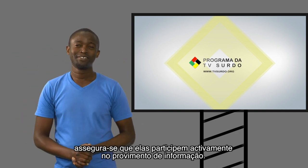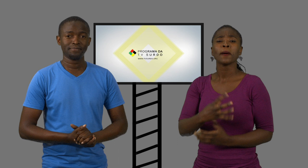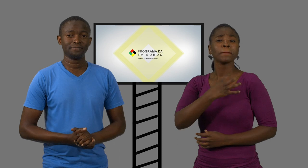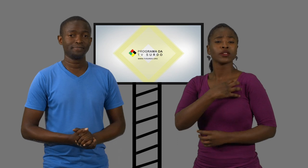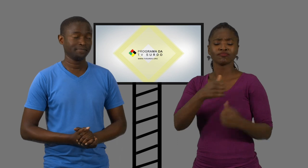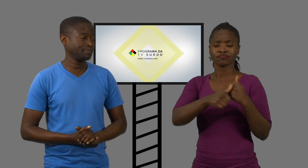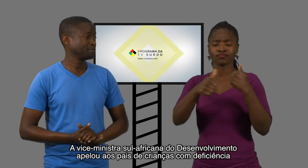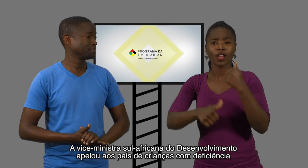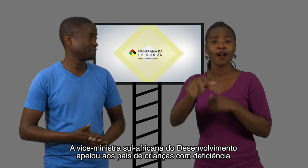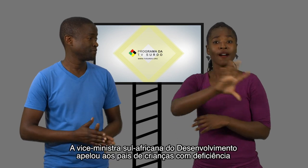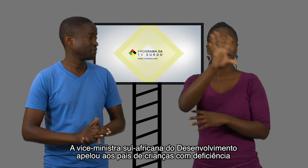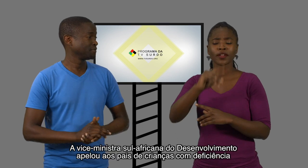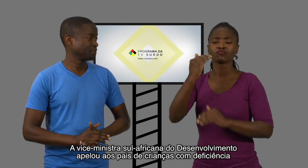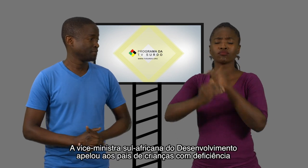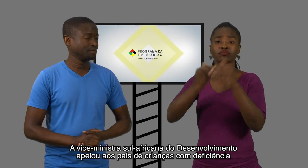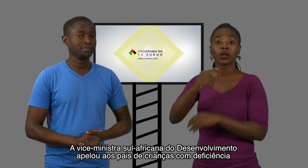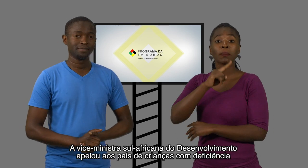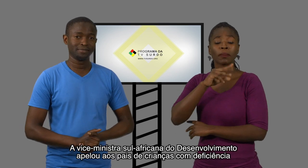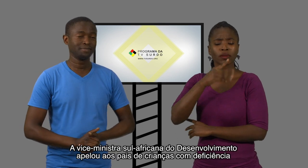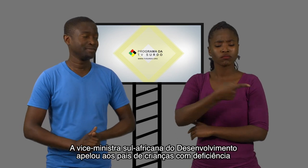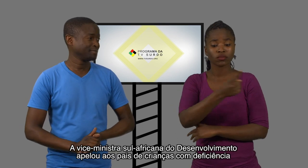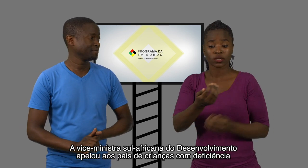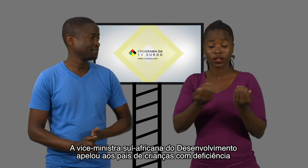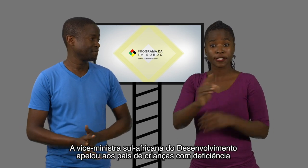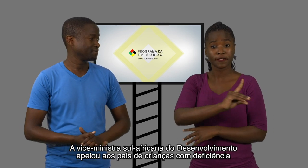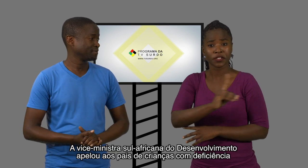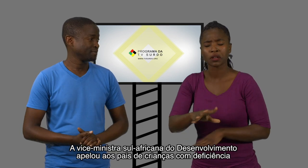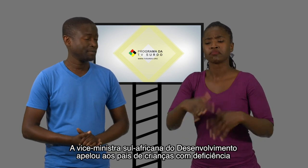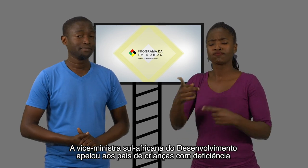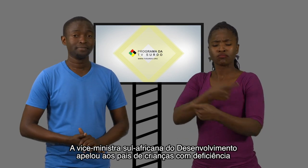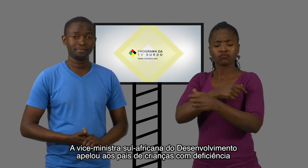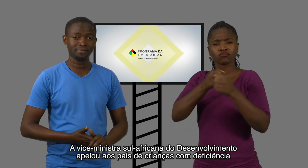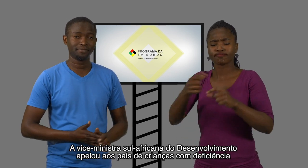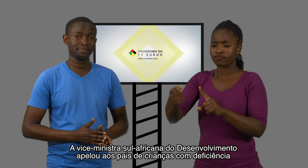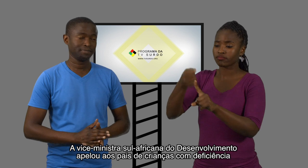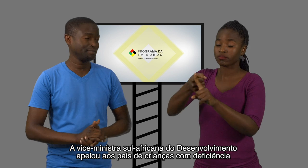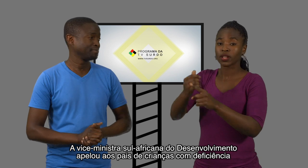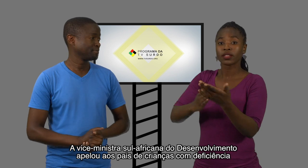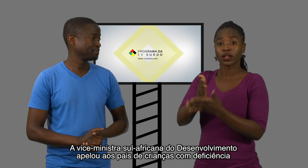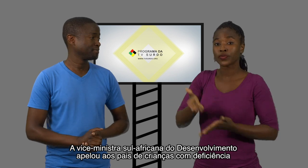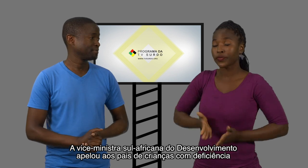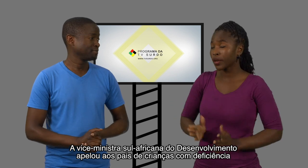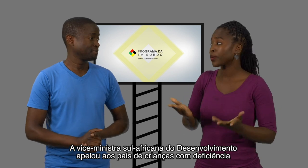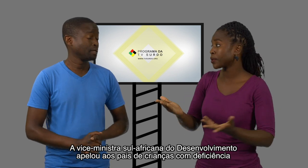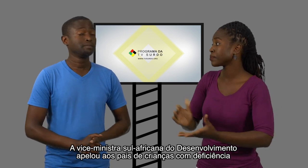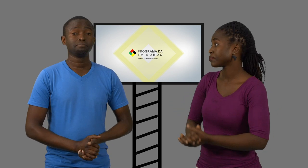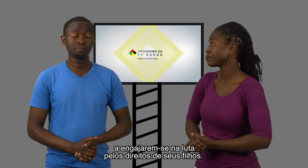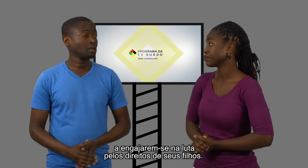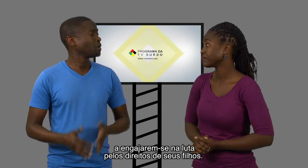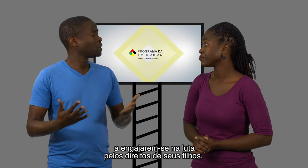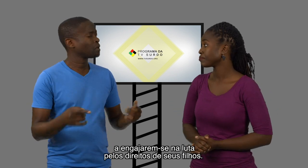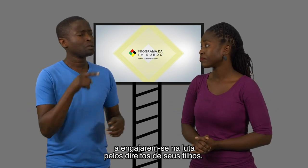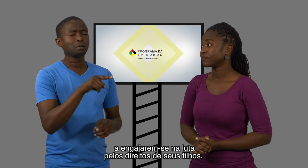A vice-ministra sul-africana do desenvolvimento apelou aos pais de crianças com deficiência a